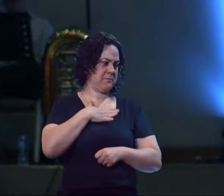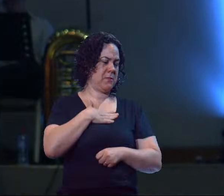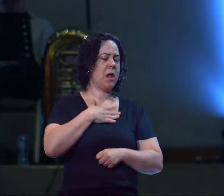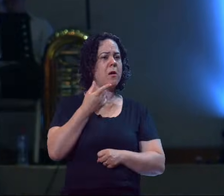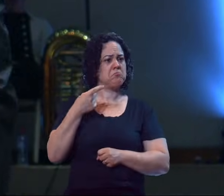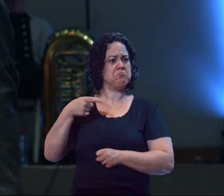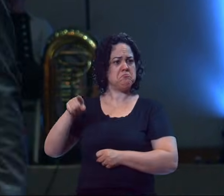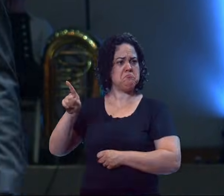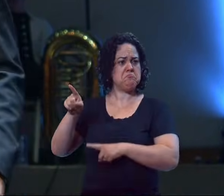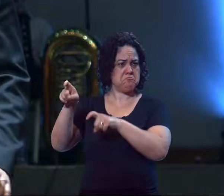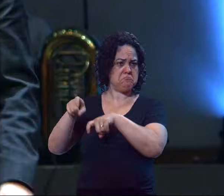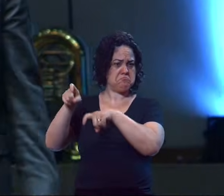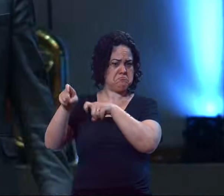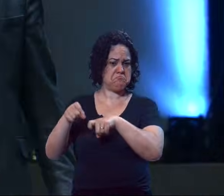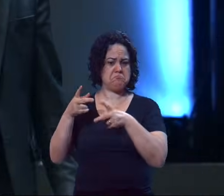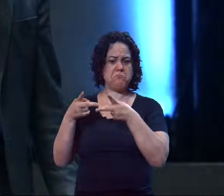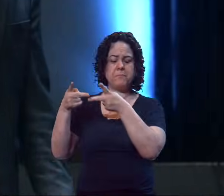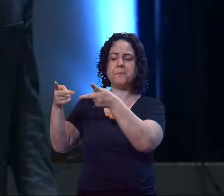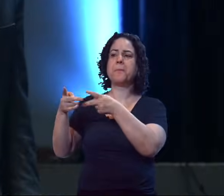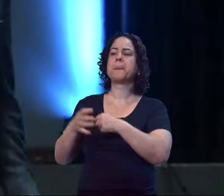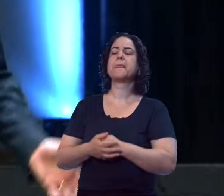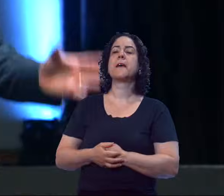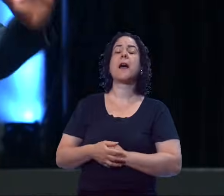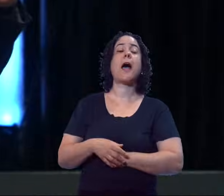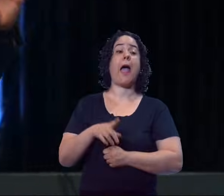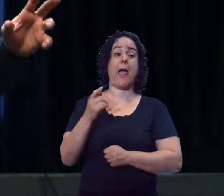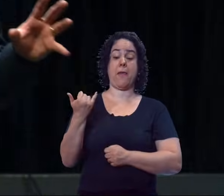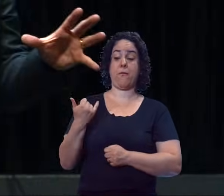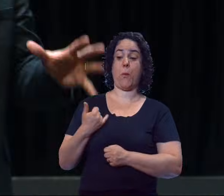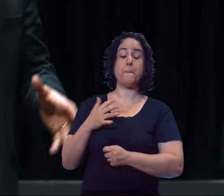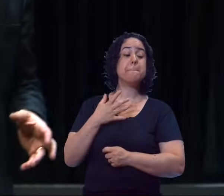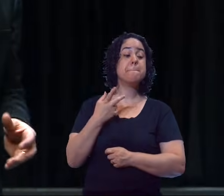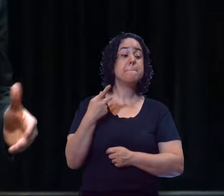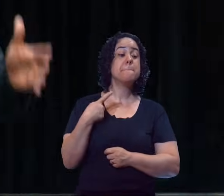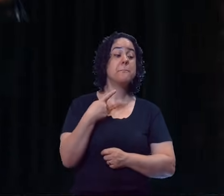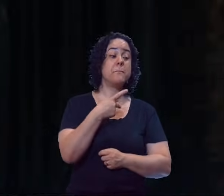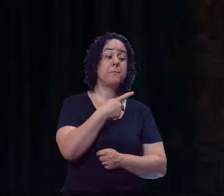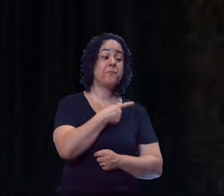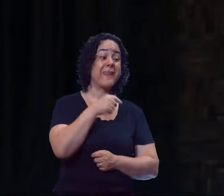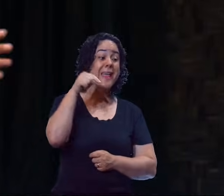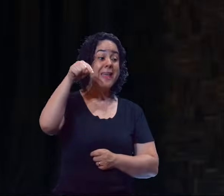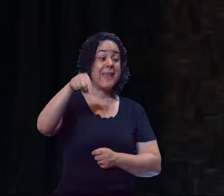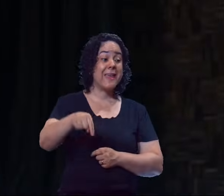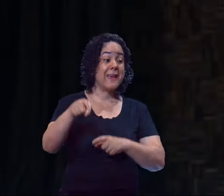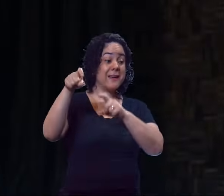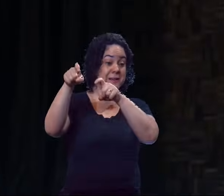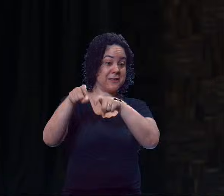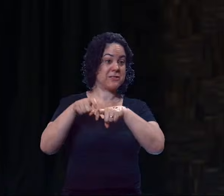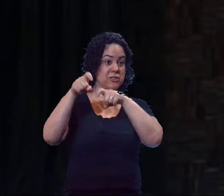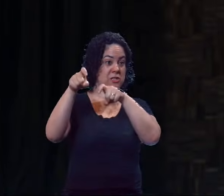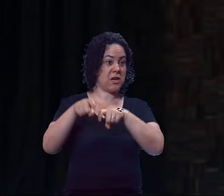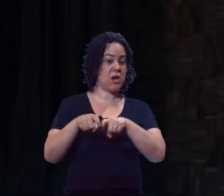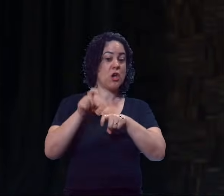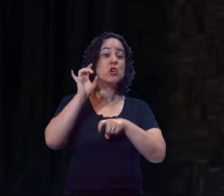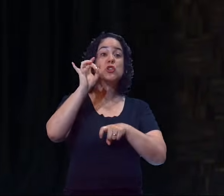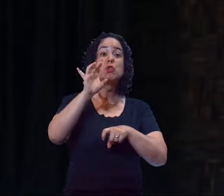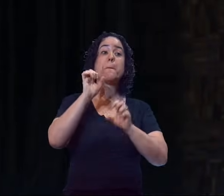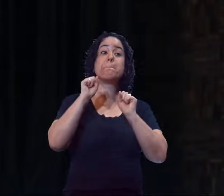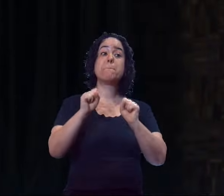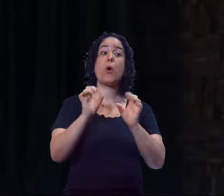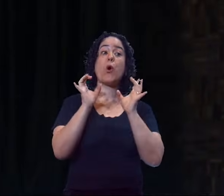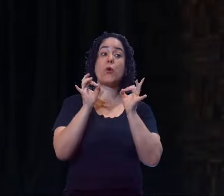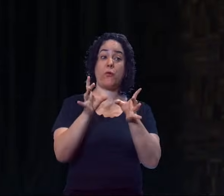fui lá visitar a chácara. E aí ele falou assim, pastor, essa chácara eu só posso